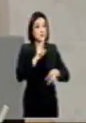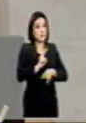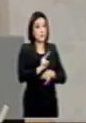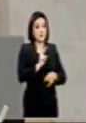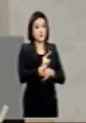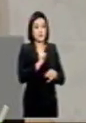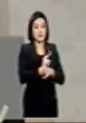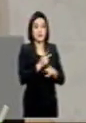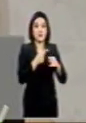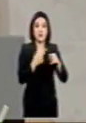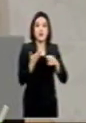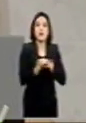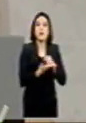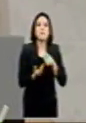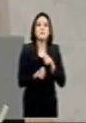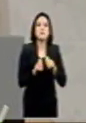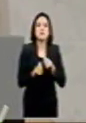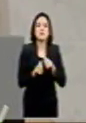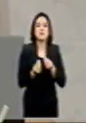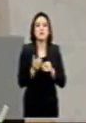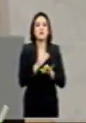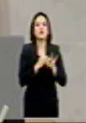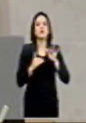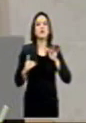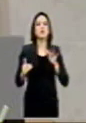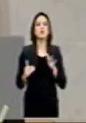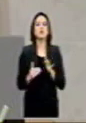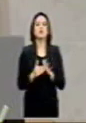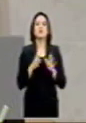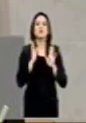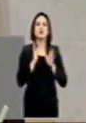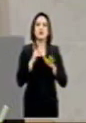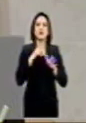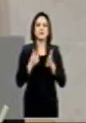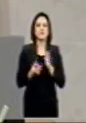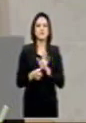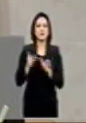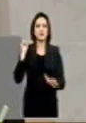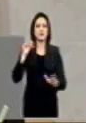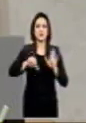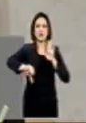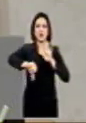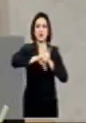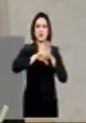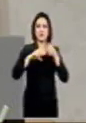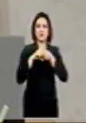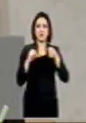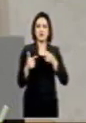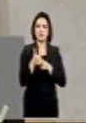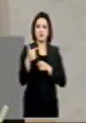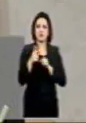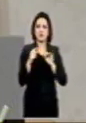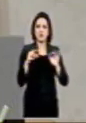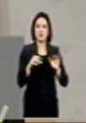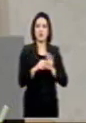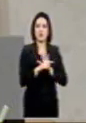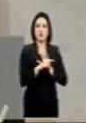com base nos indícios da prática de crime, o crime do artigo 2º, parágrafo 1º, da Lei